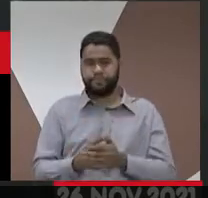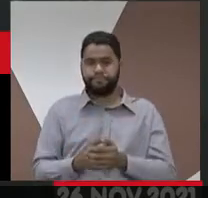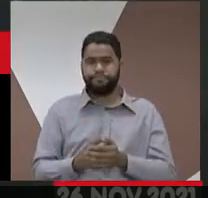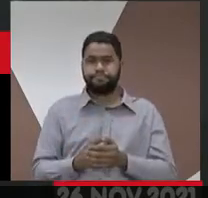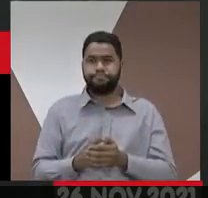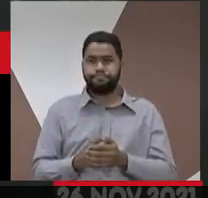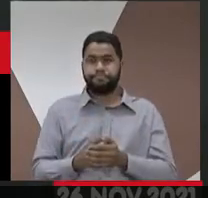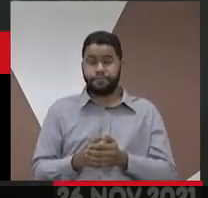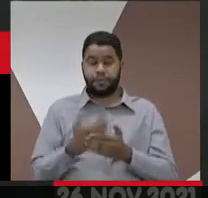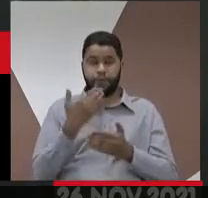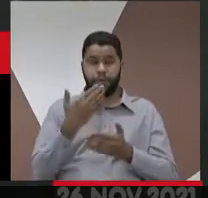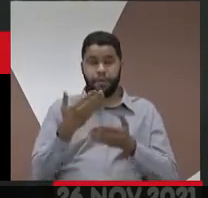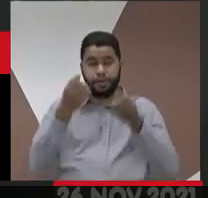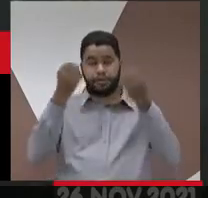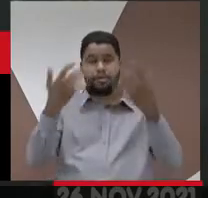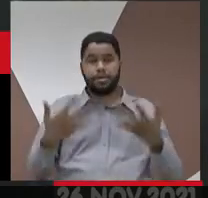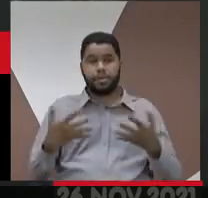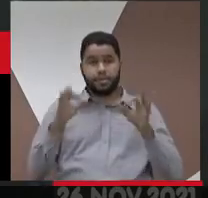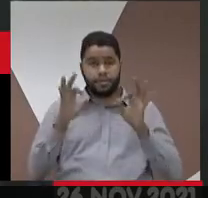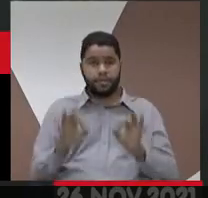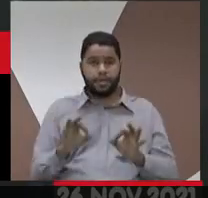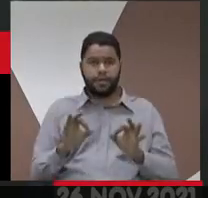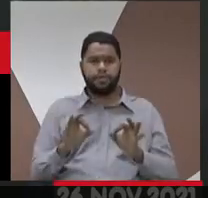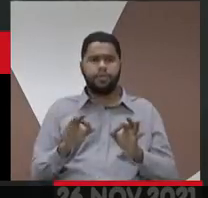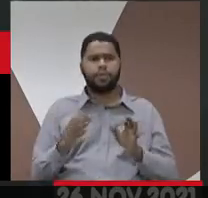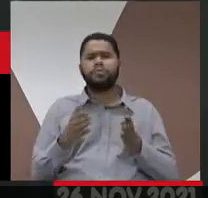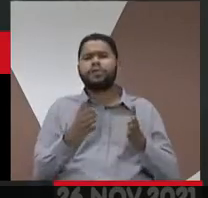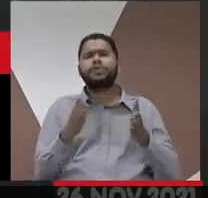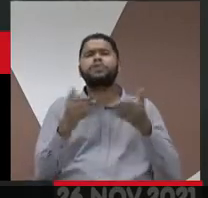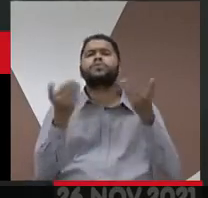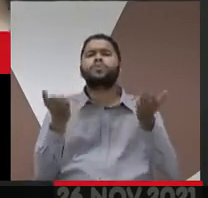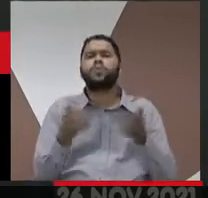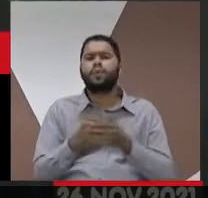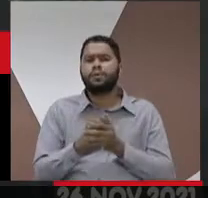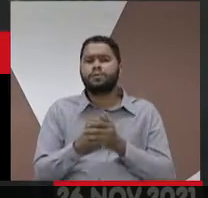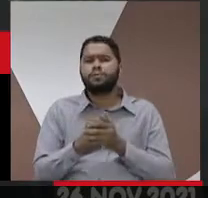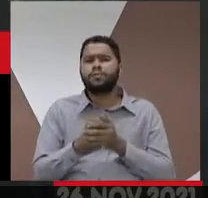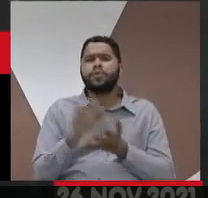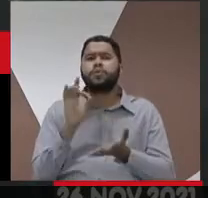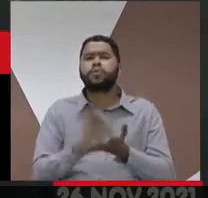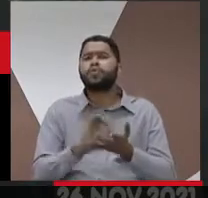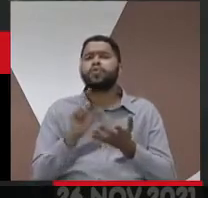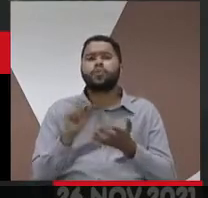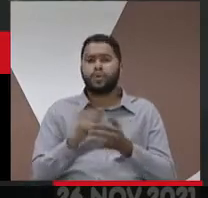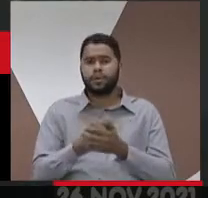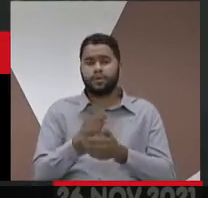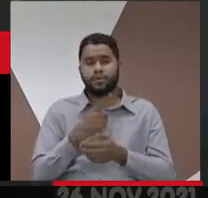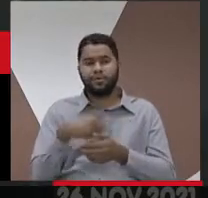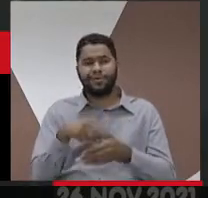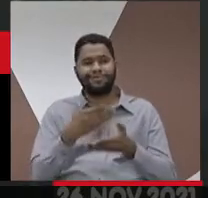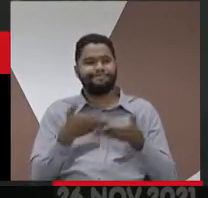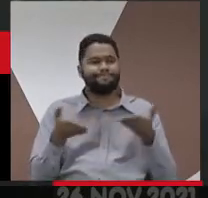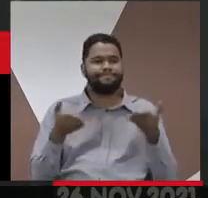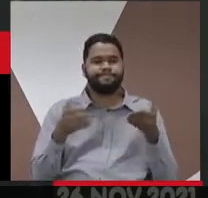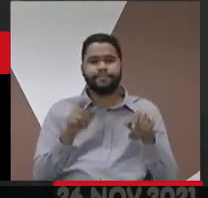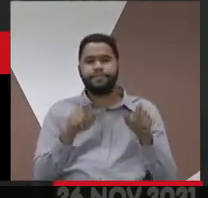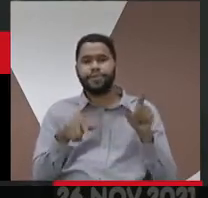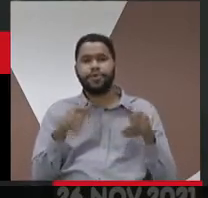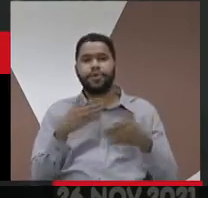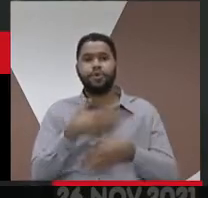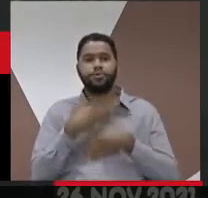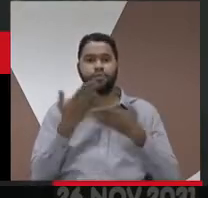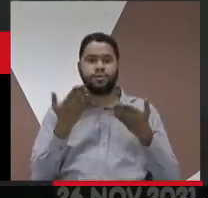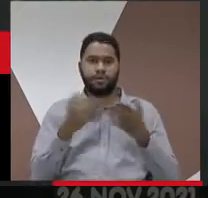peço clareza para o Estado dizer o seguinte: que traçado é aquele? Qual é o traçado oficial? Nós estamos perdidos e as pessoas estão